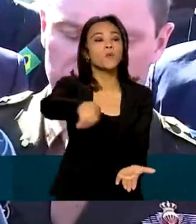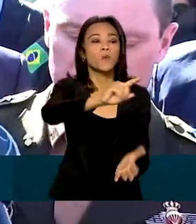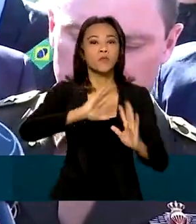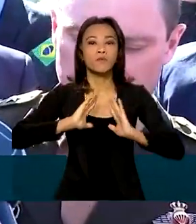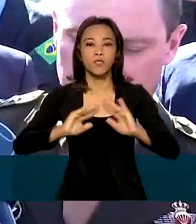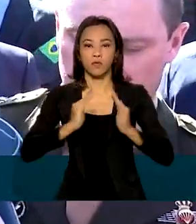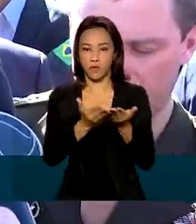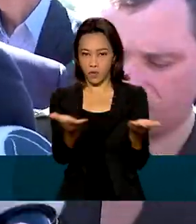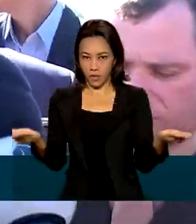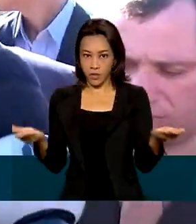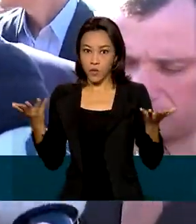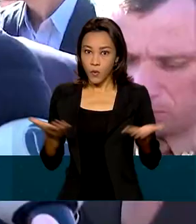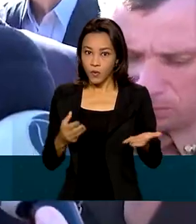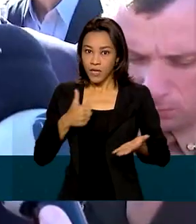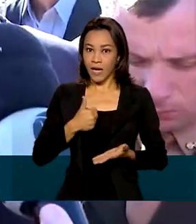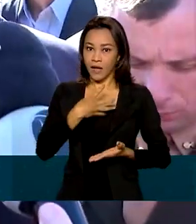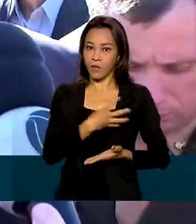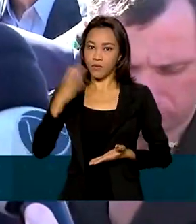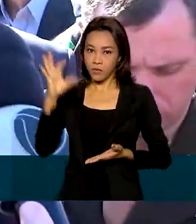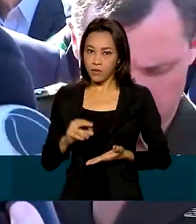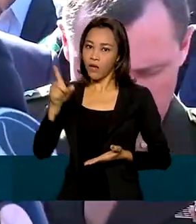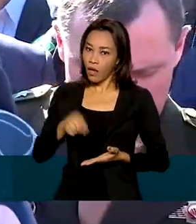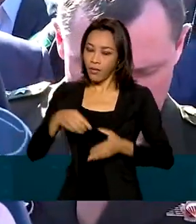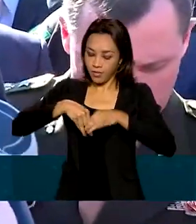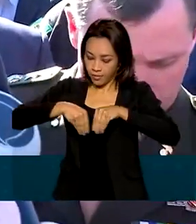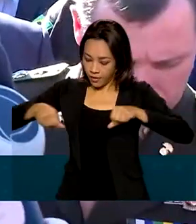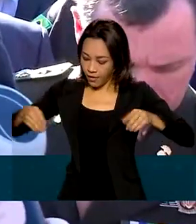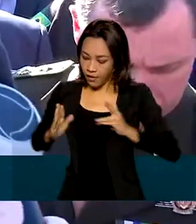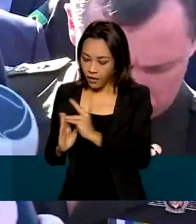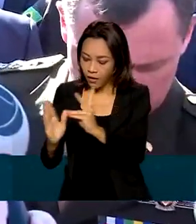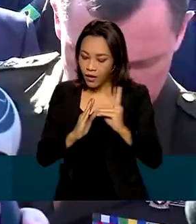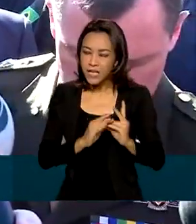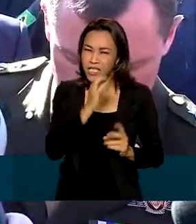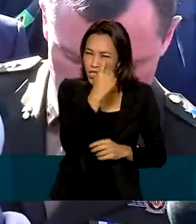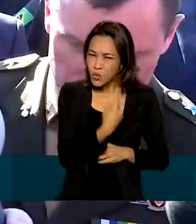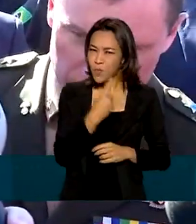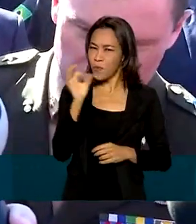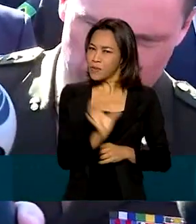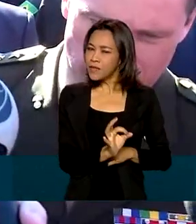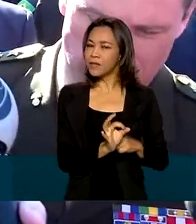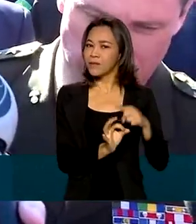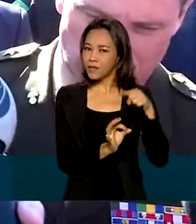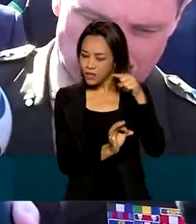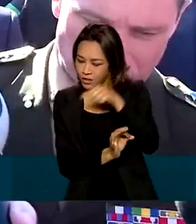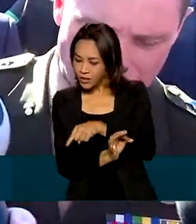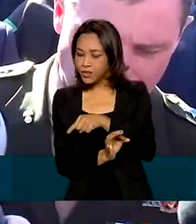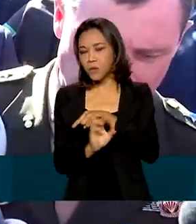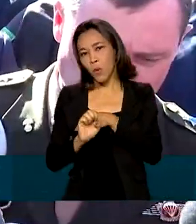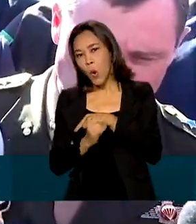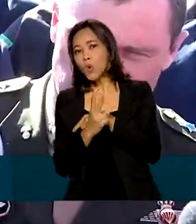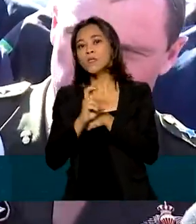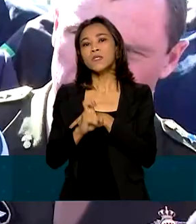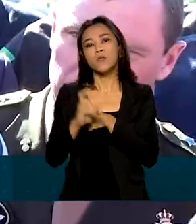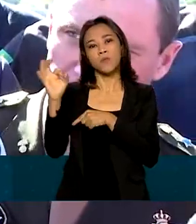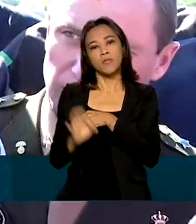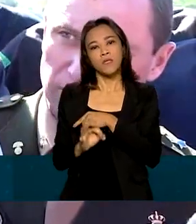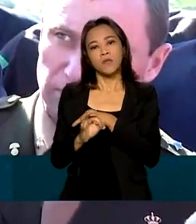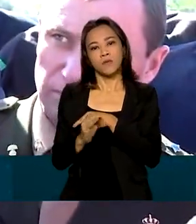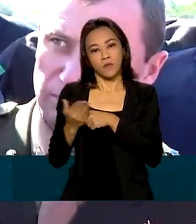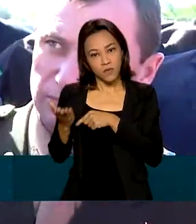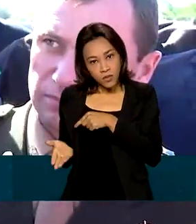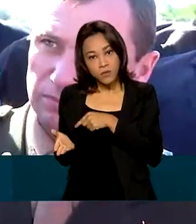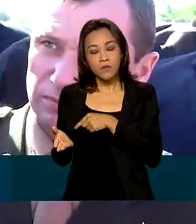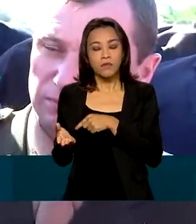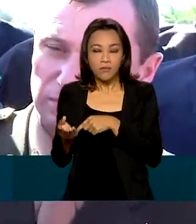14 por cento do território brasileiro é marcado como Terra indígena Imagine se um por cento disso ou cinco porcento de isso pudesse